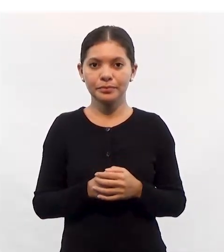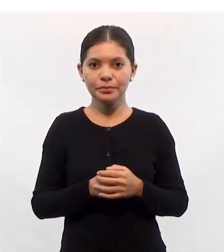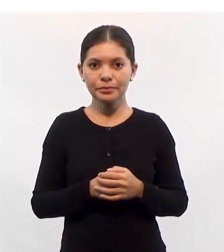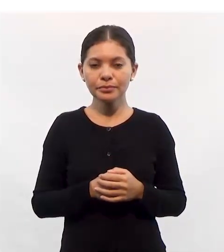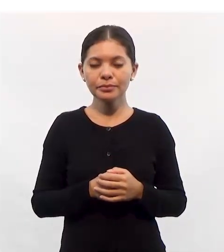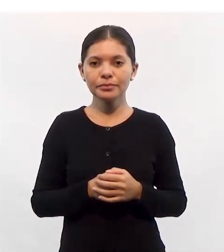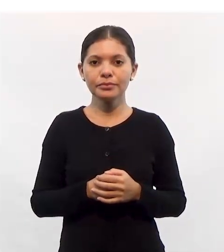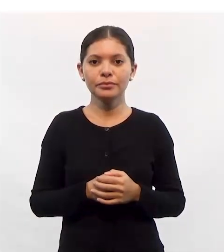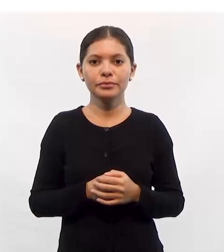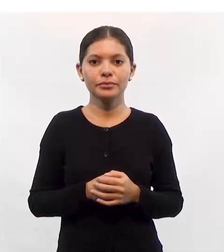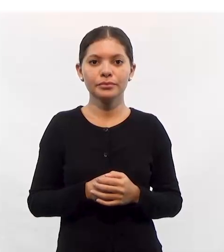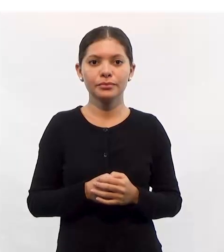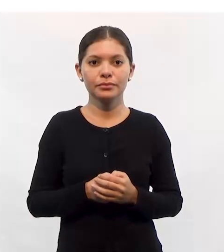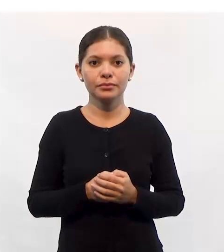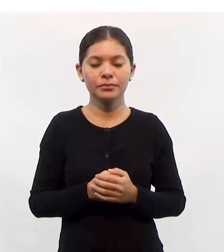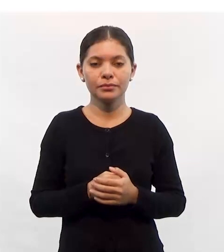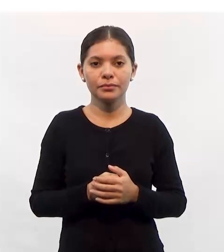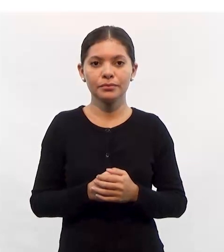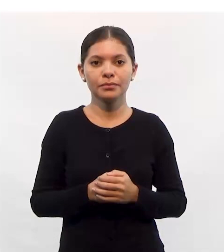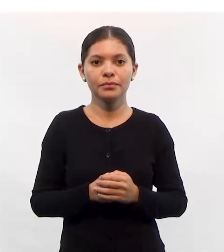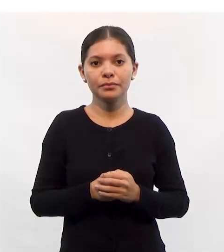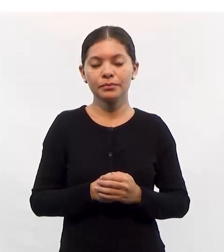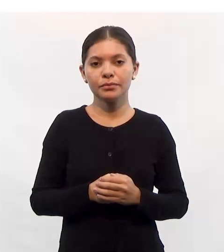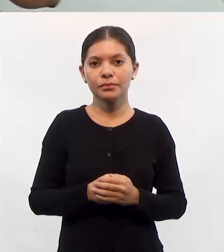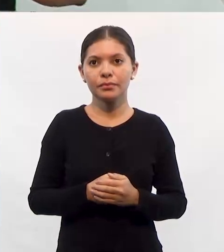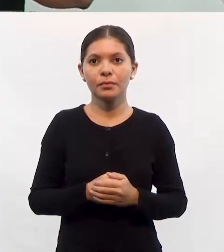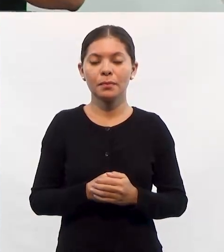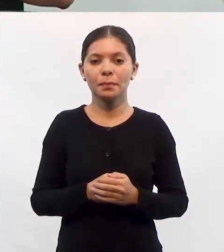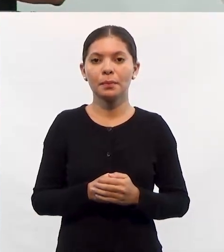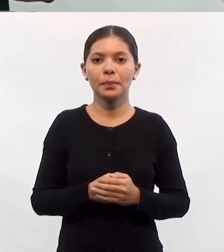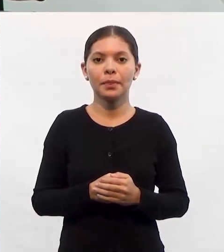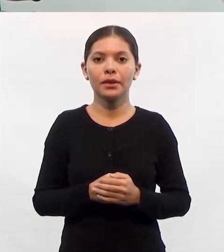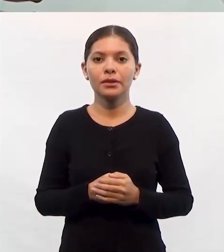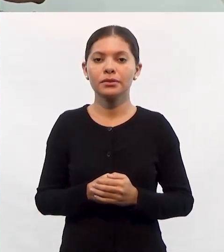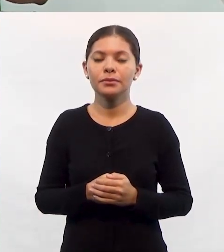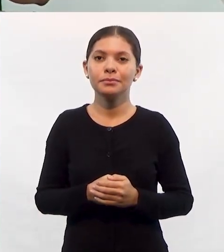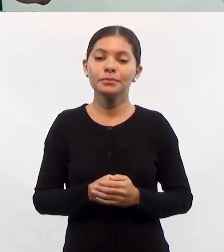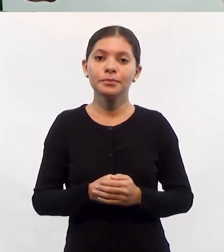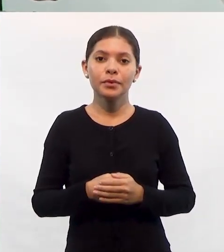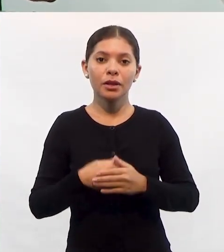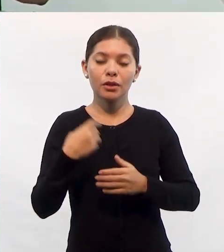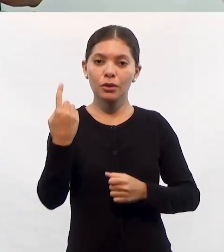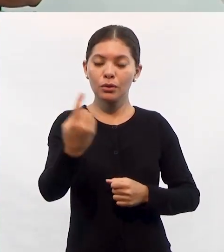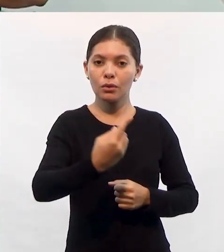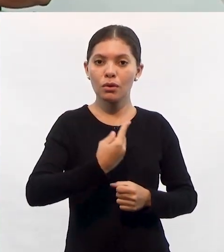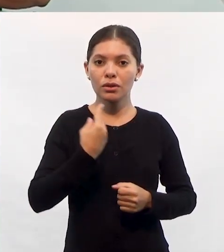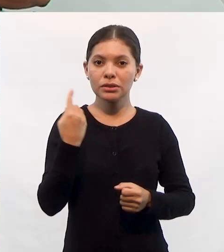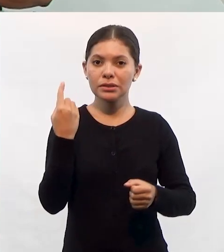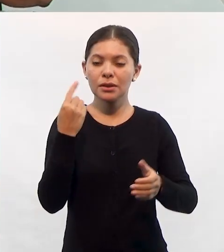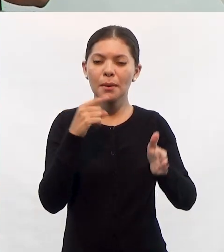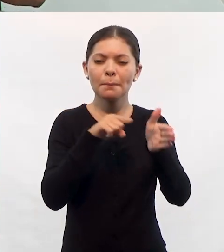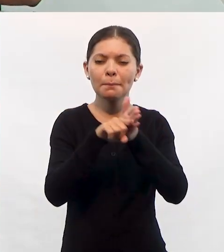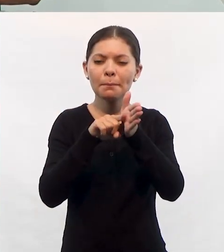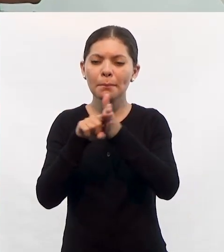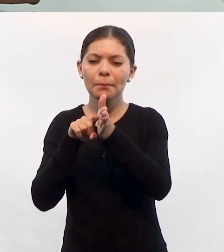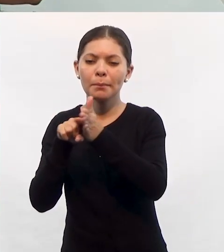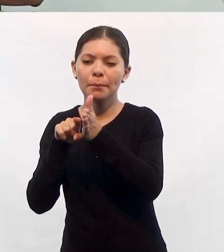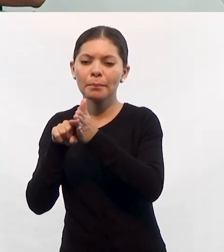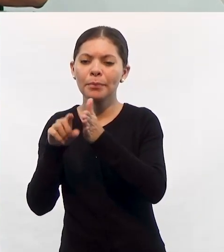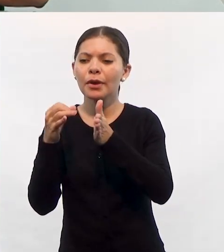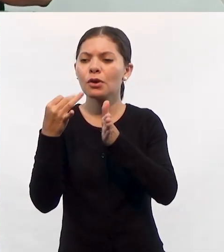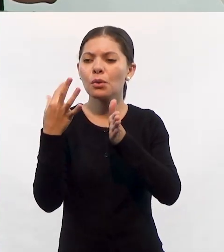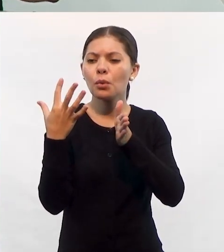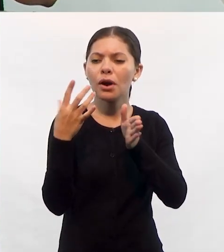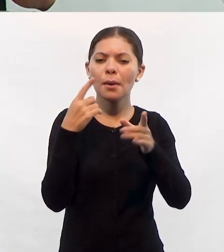aqui no planejamento nós vamos buscar encontrar Quais são os